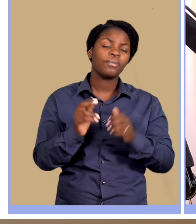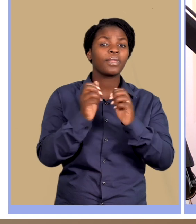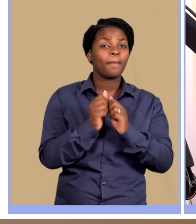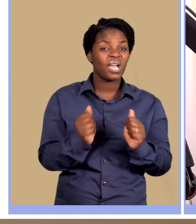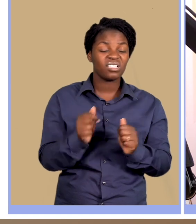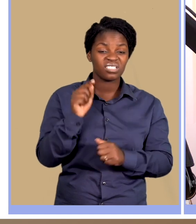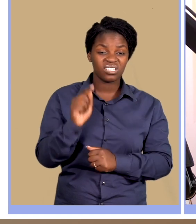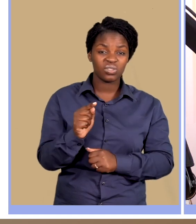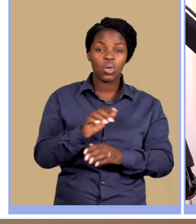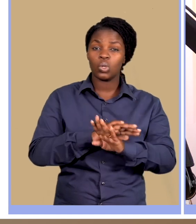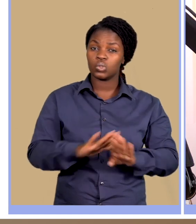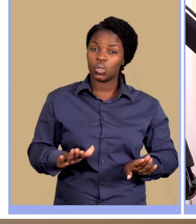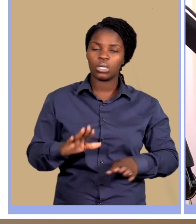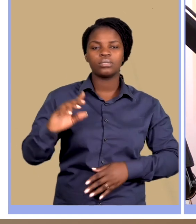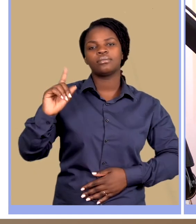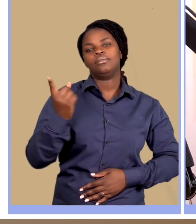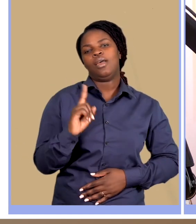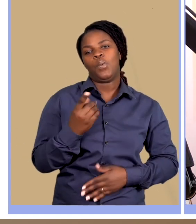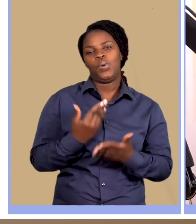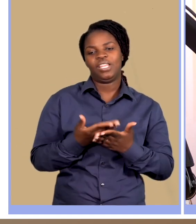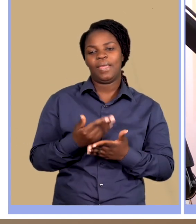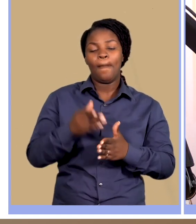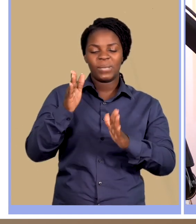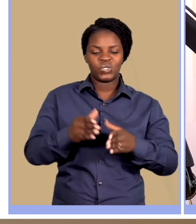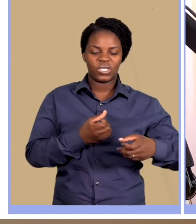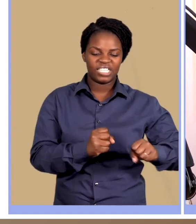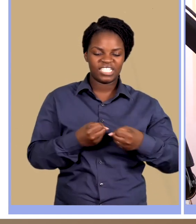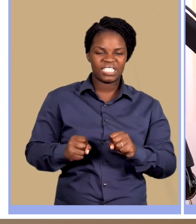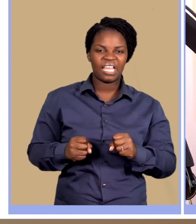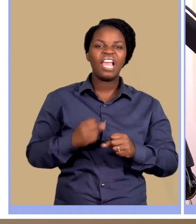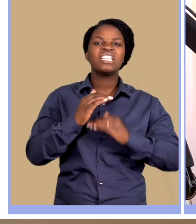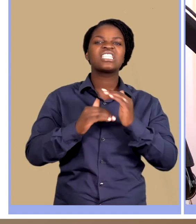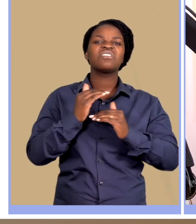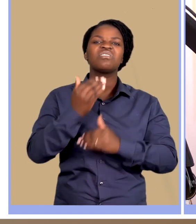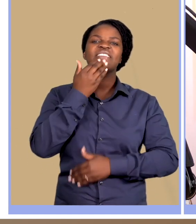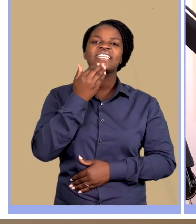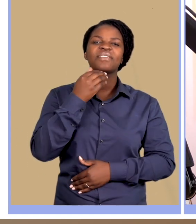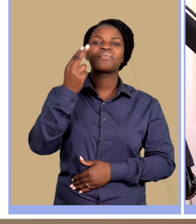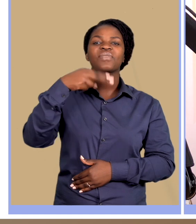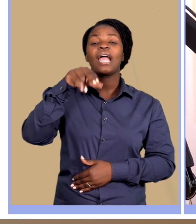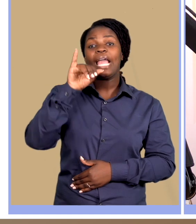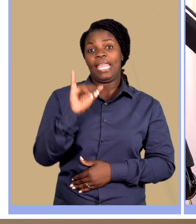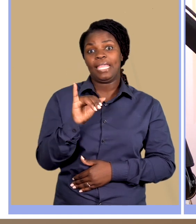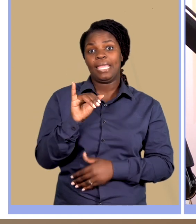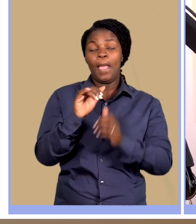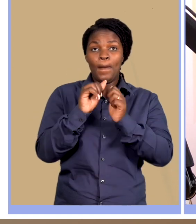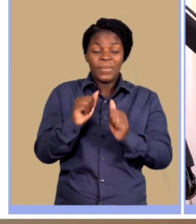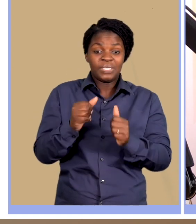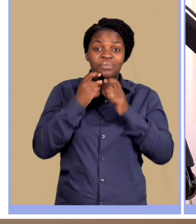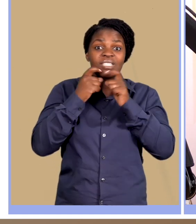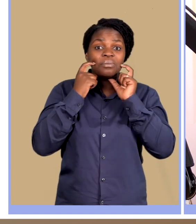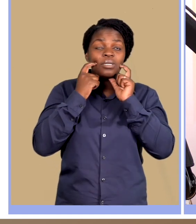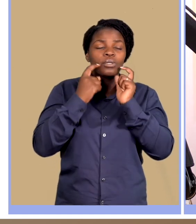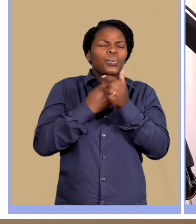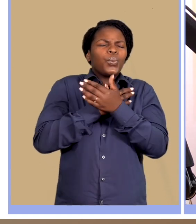está a fazer isso é a HI. Okay? Moçambique tem 34 milhões de habitantes, tem 11 províncias,